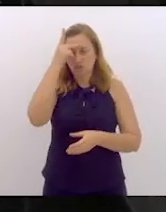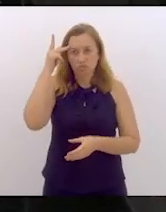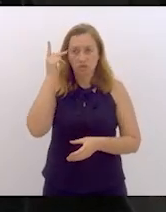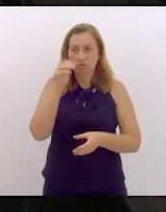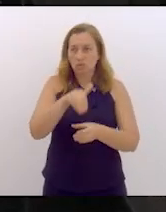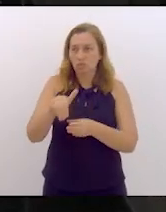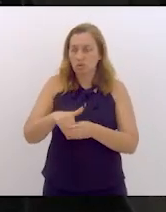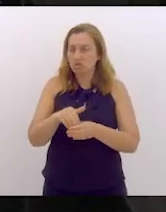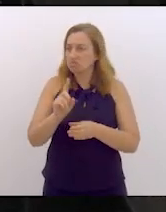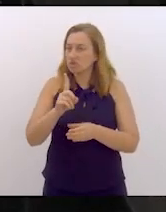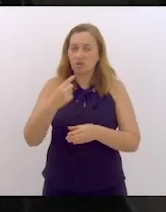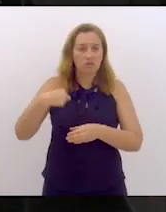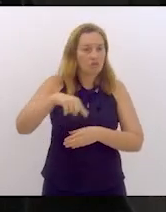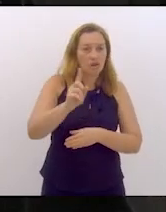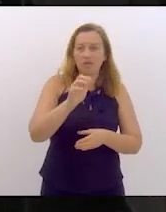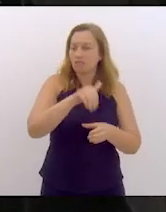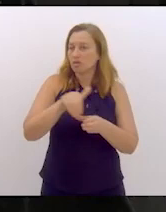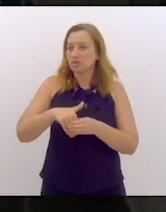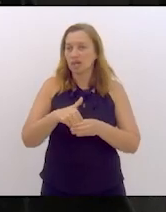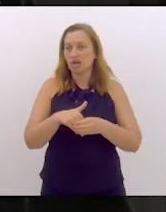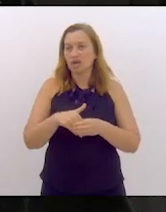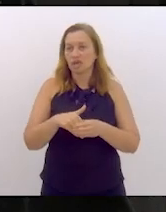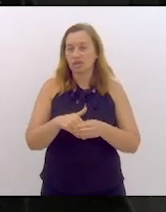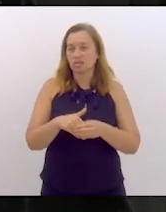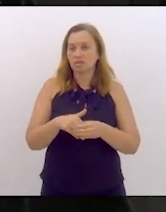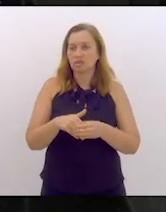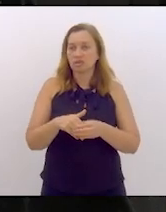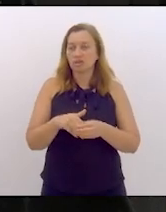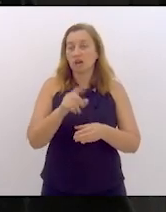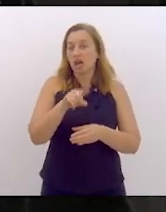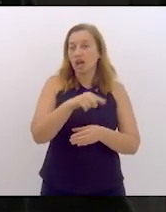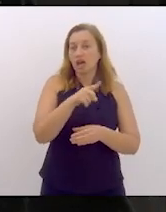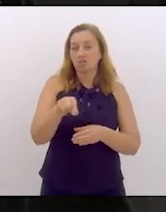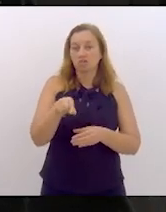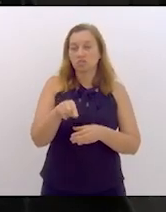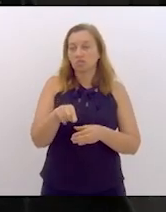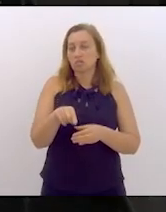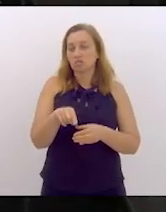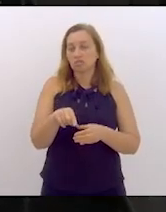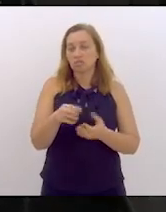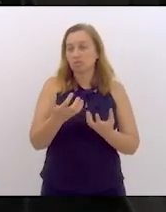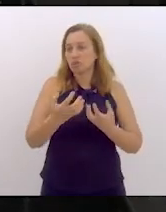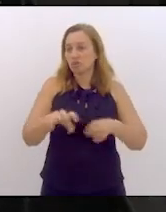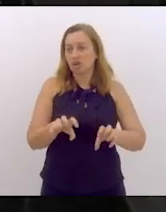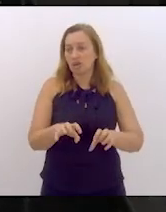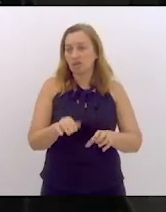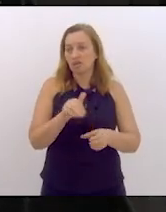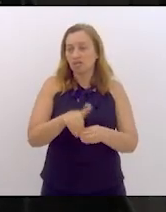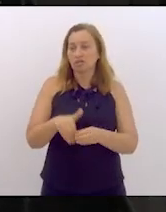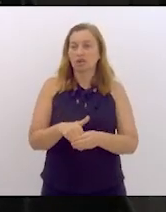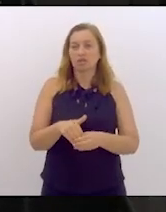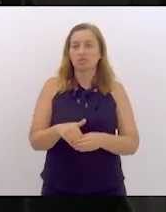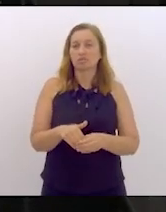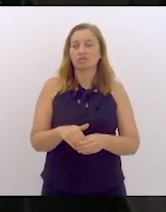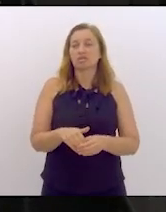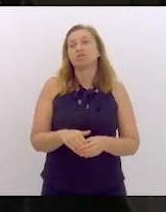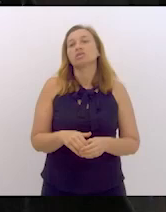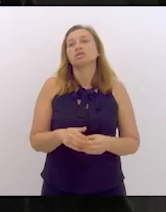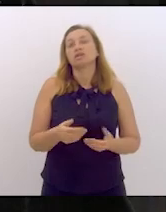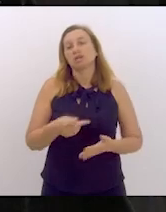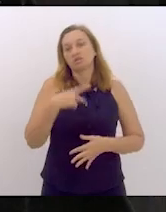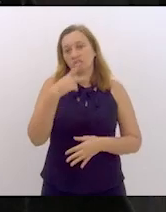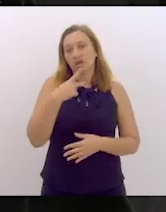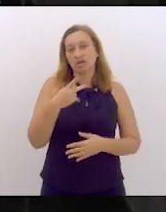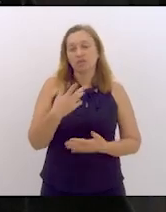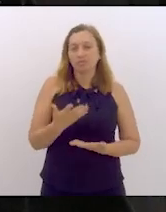não comparecem às urnas para tipo o absenteísmo ou seja se alienam do processo eleitoral quero dar